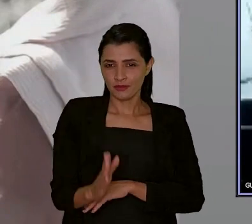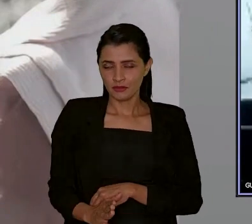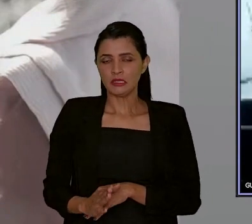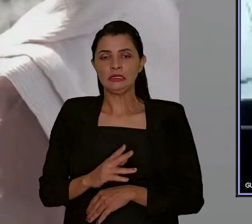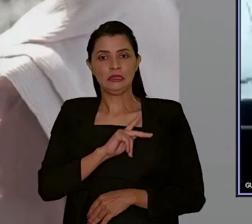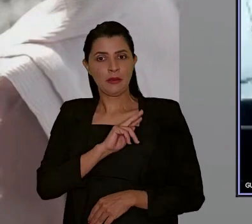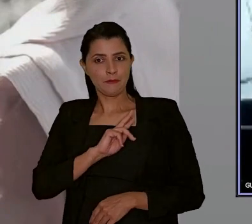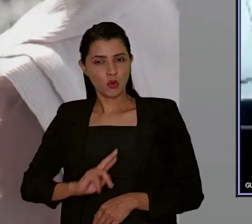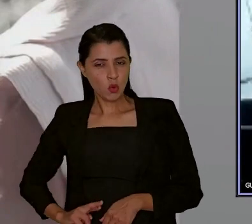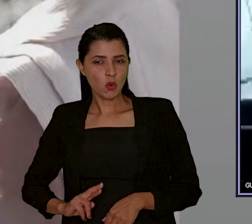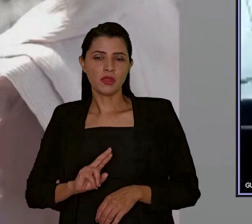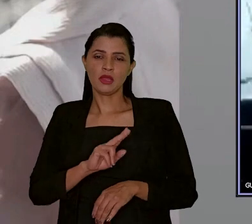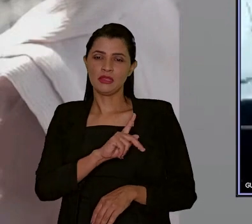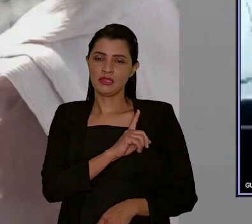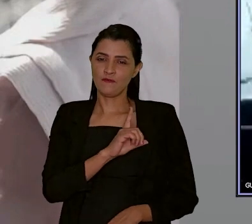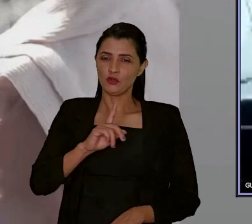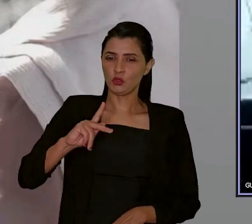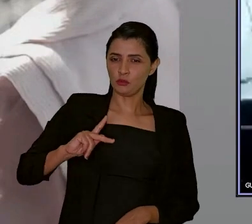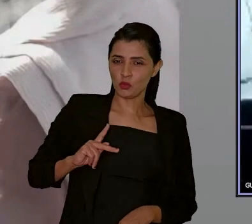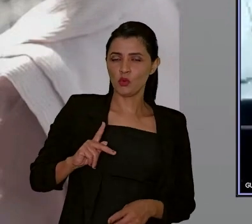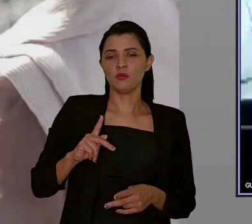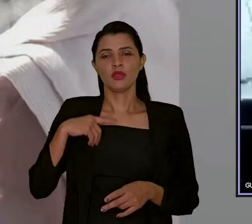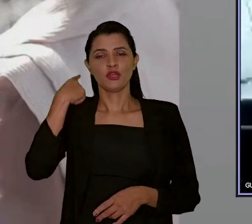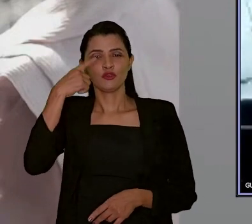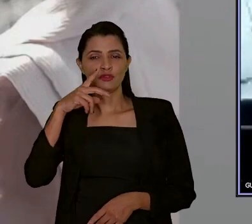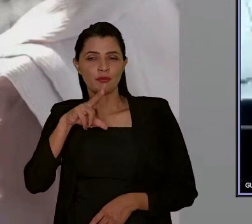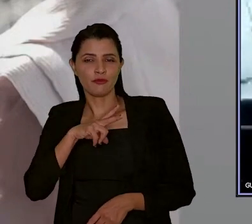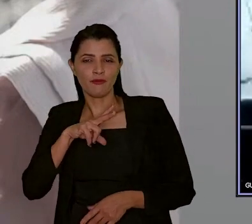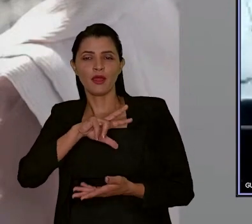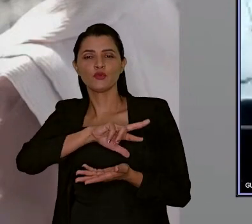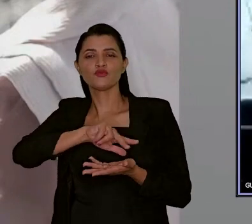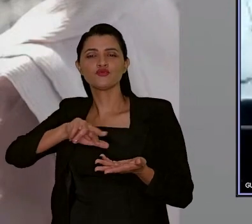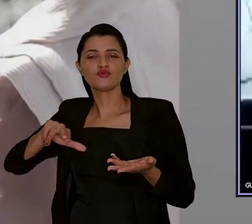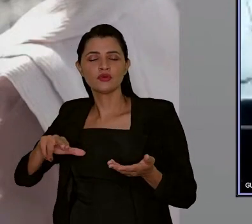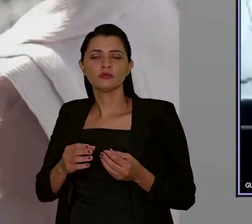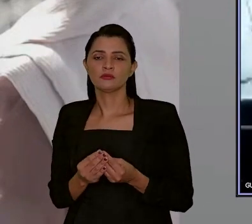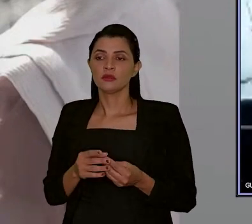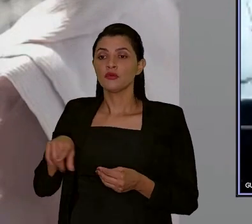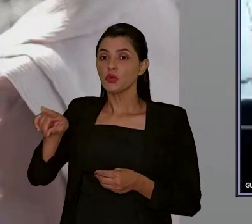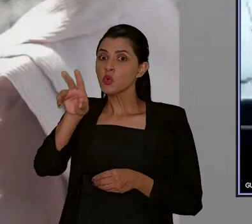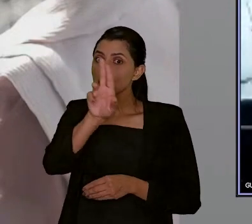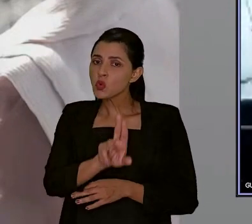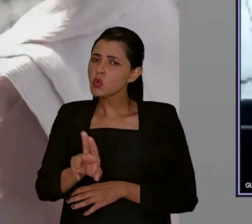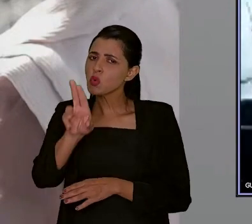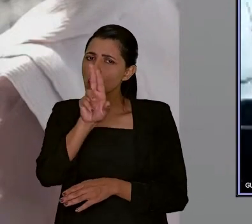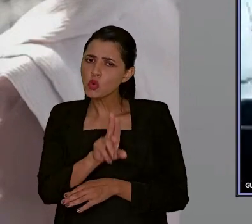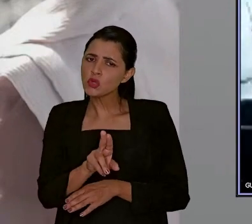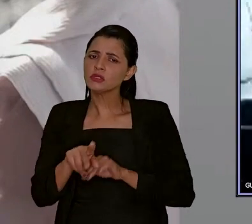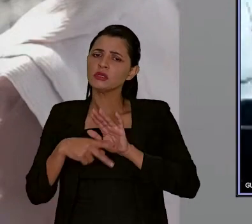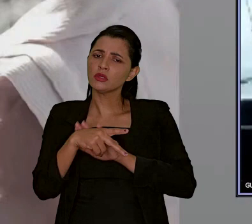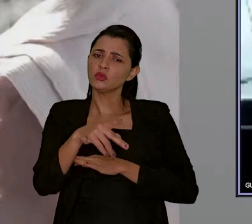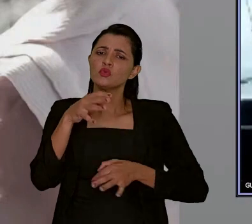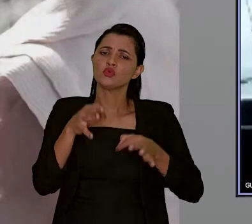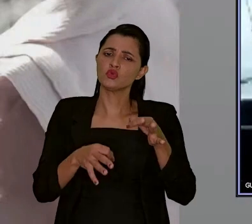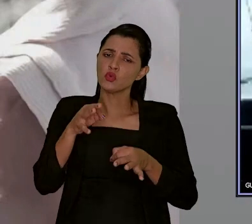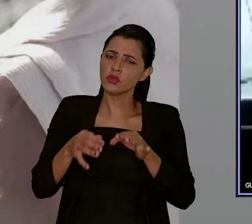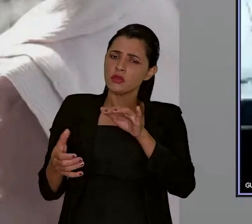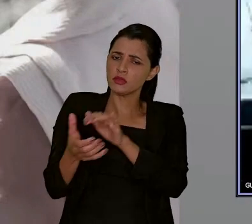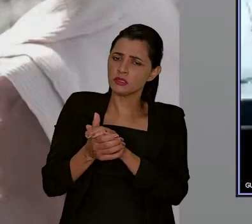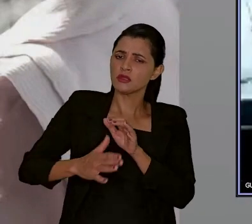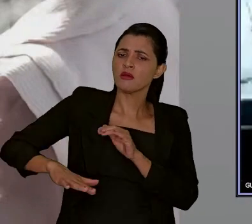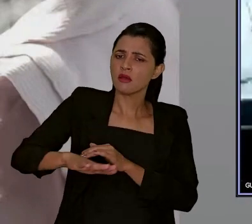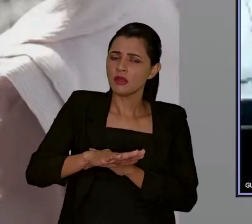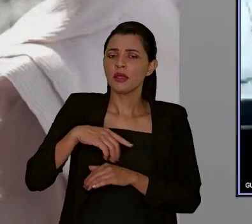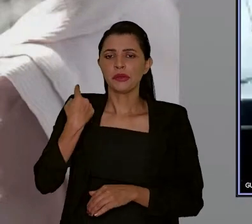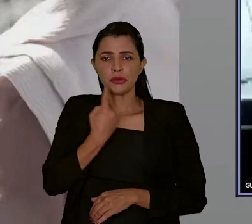União, advogados privados, enfim, usem e abusem dos juízes de enlace, né? Nós temos,